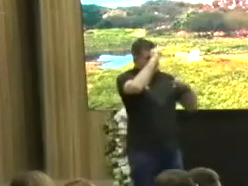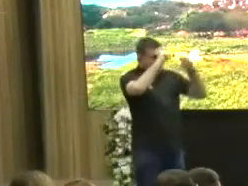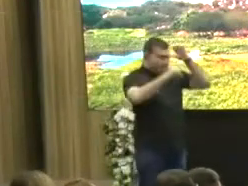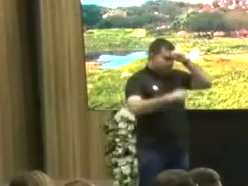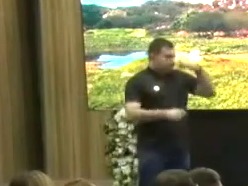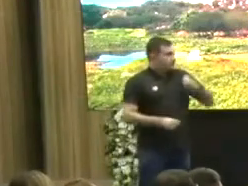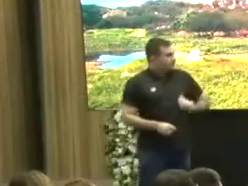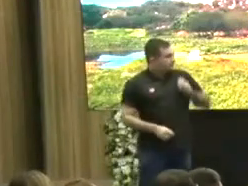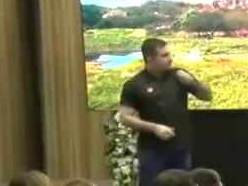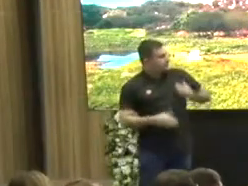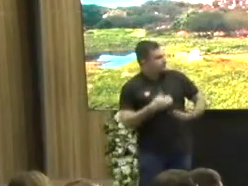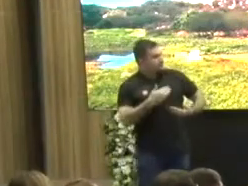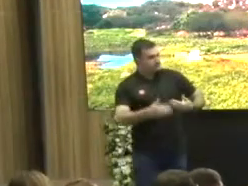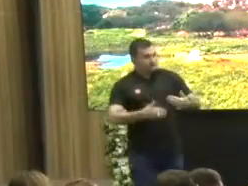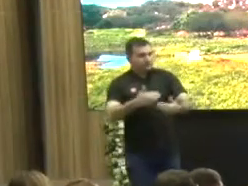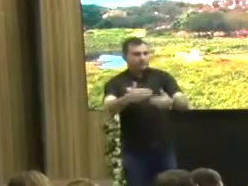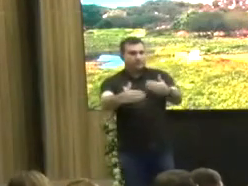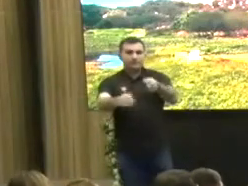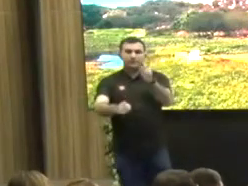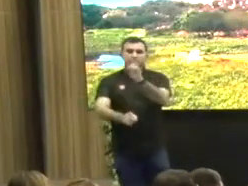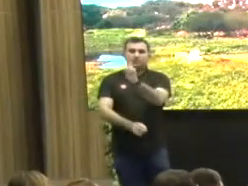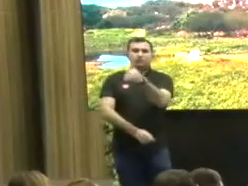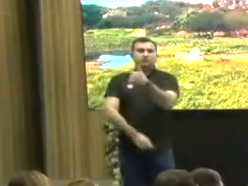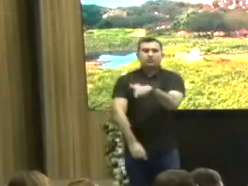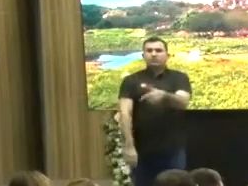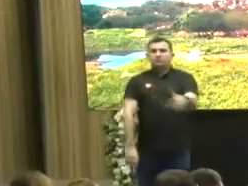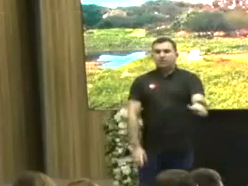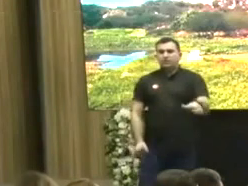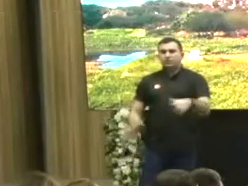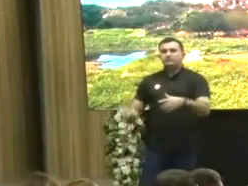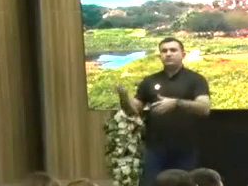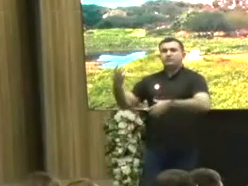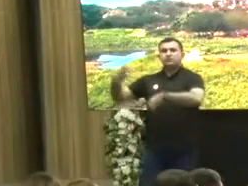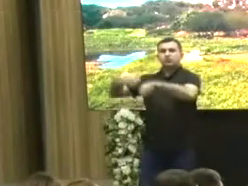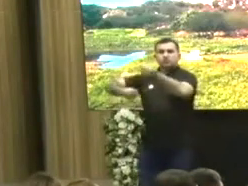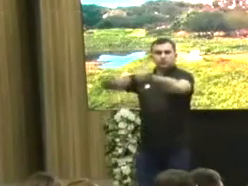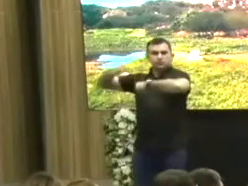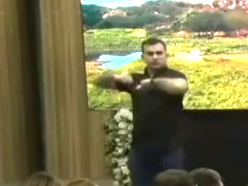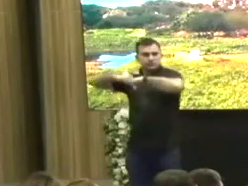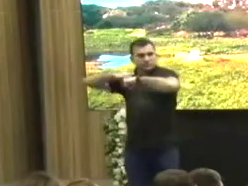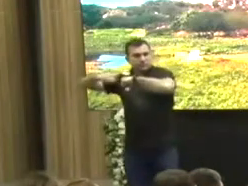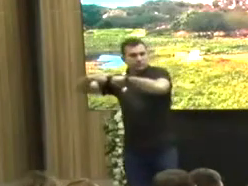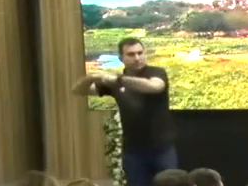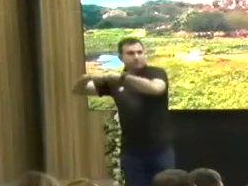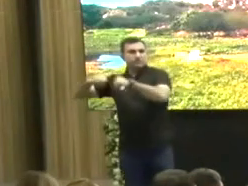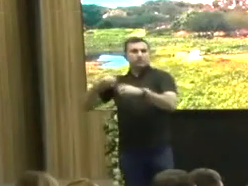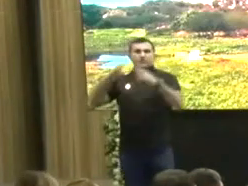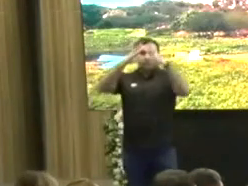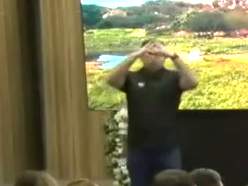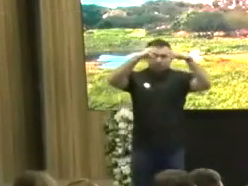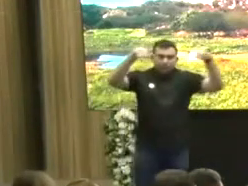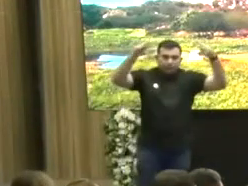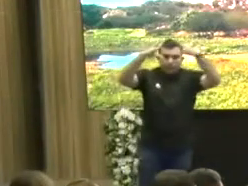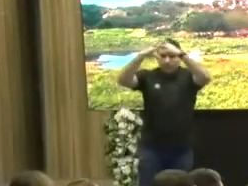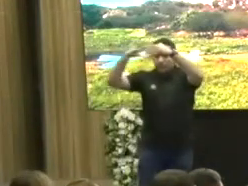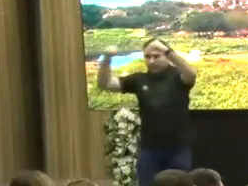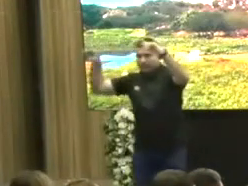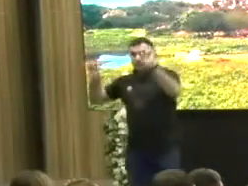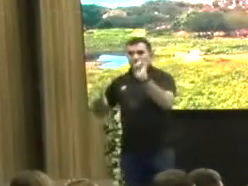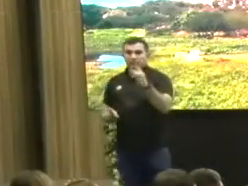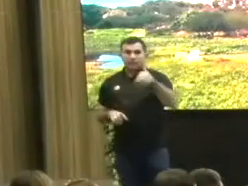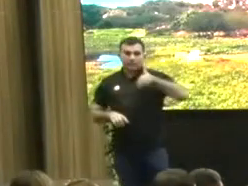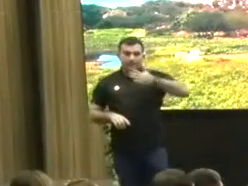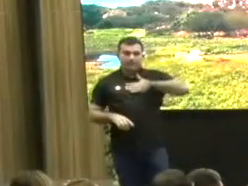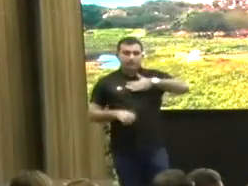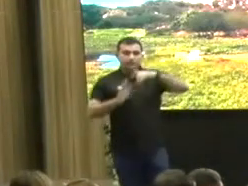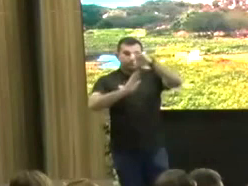da vida não é uma discussão abstrata, é algo que diz de mim, de minha existência, do meu direito